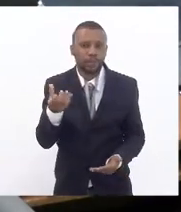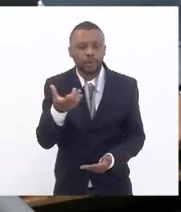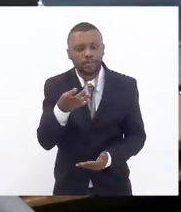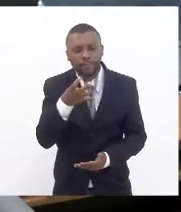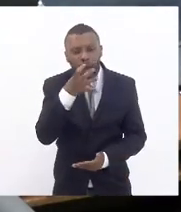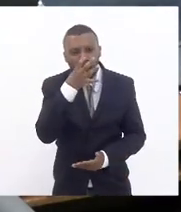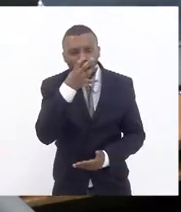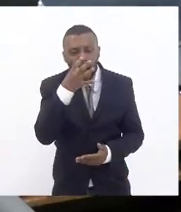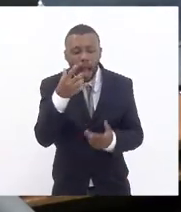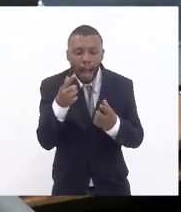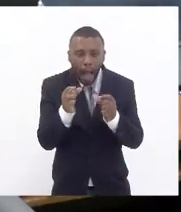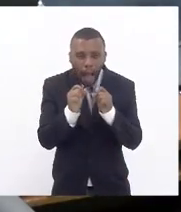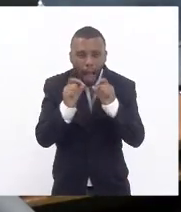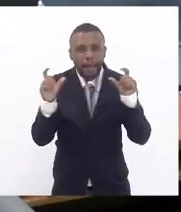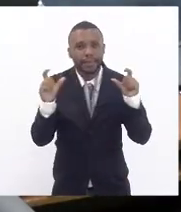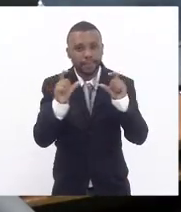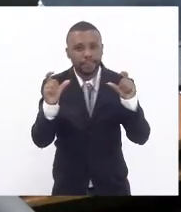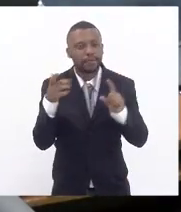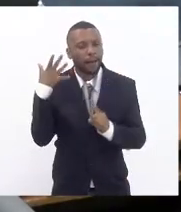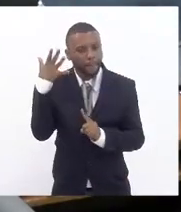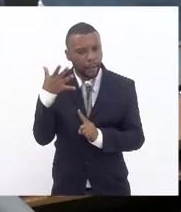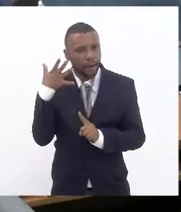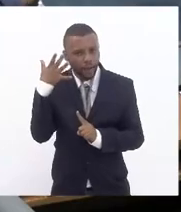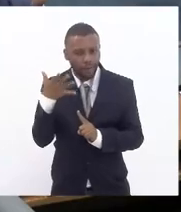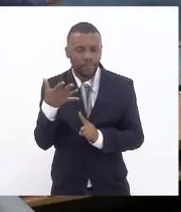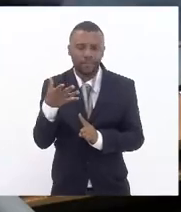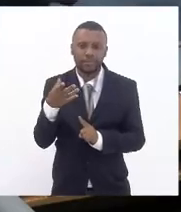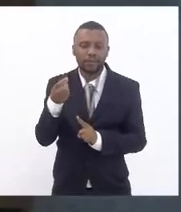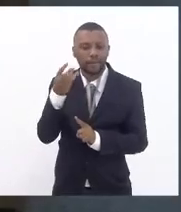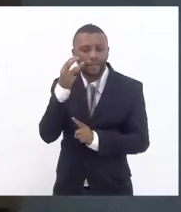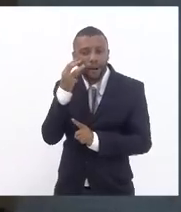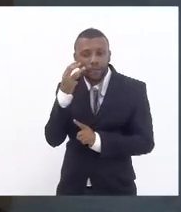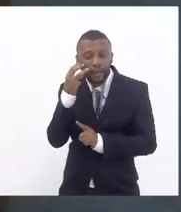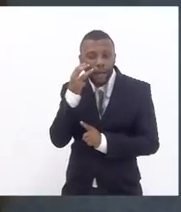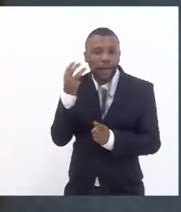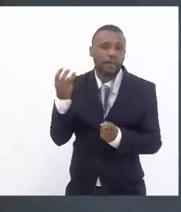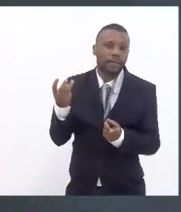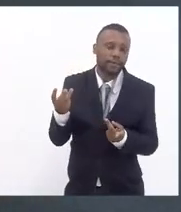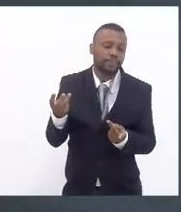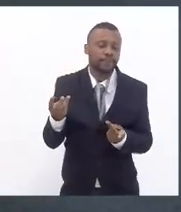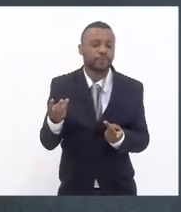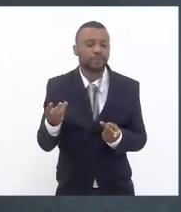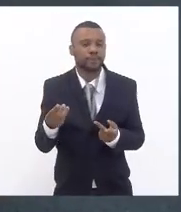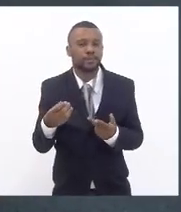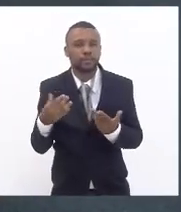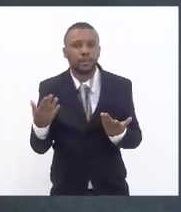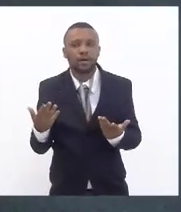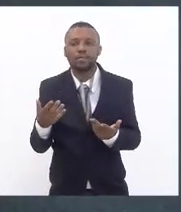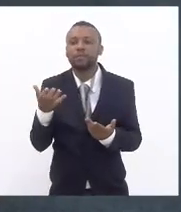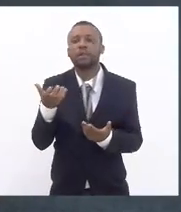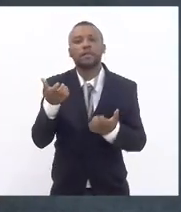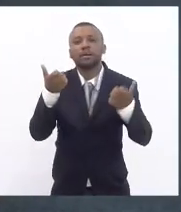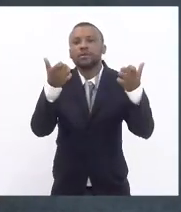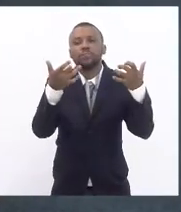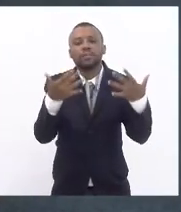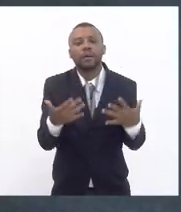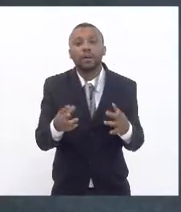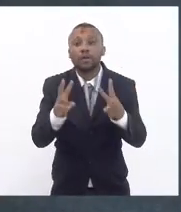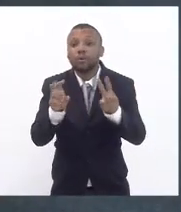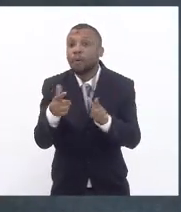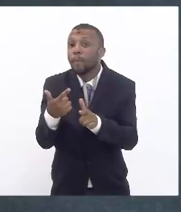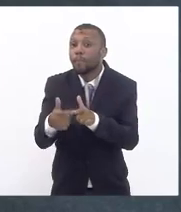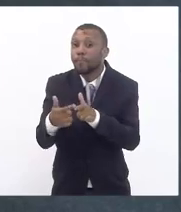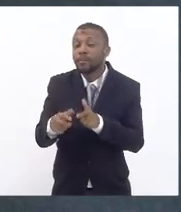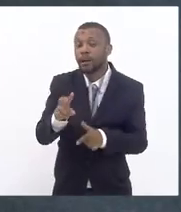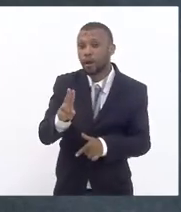atentamente as palavras do deputado Valdec, do Serafim não deu para ouvir, que eu estava conversando com outros deputados aqui. Primeiro dizer que a questão da UESO